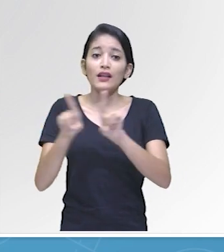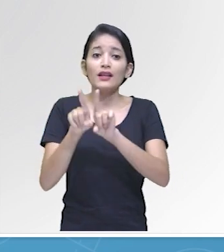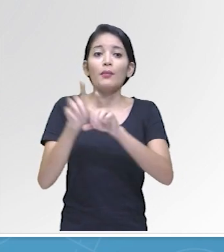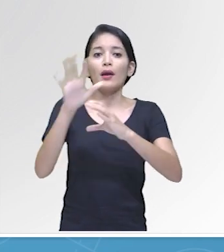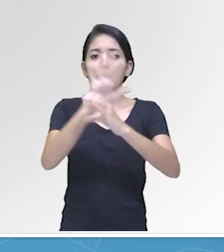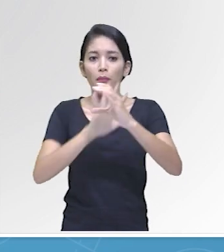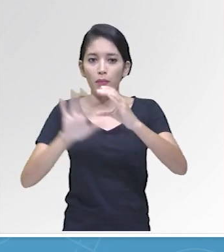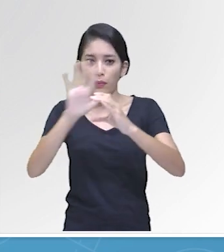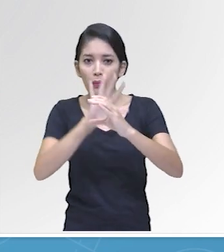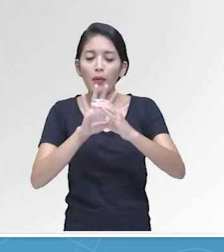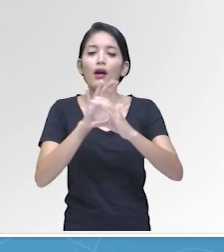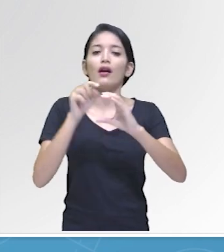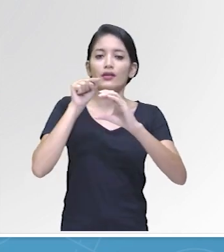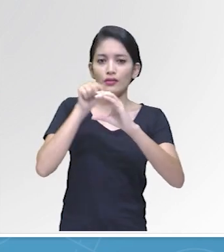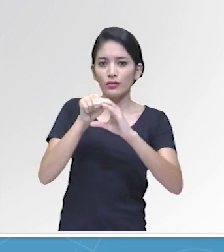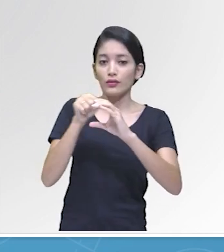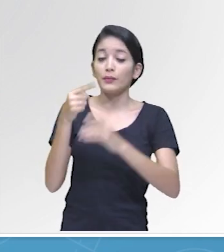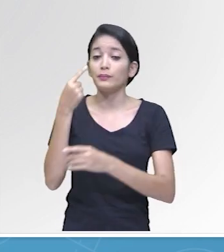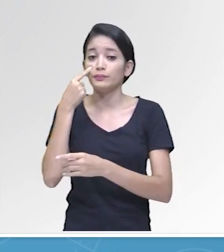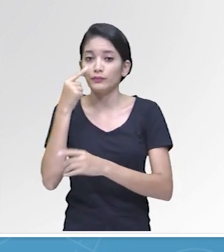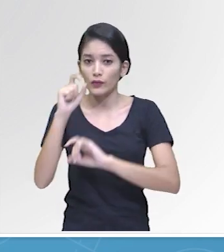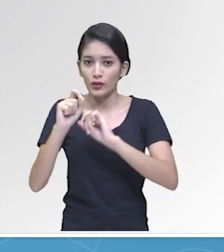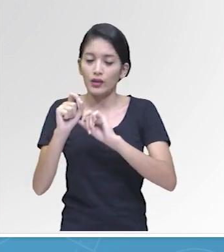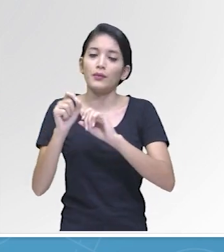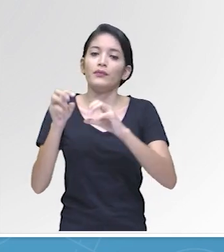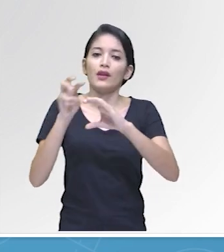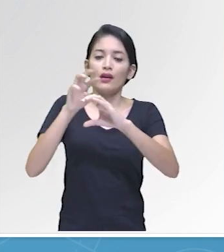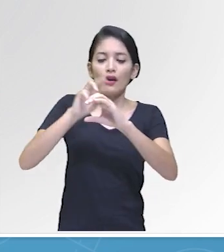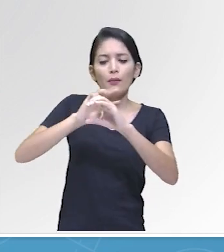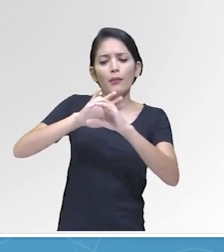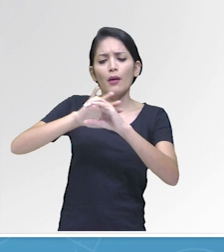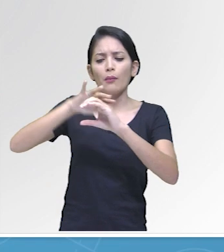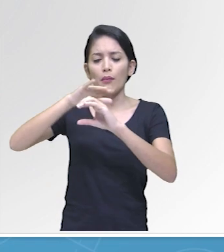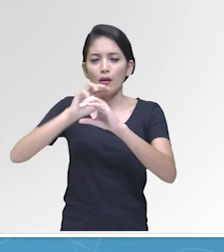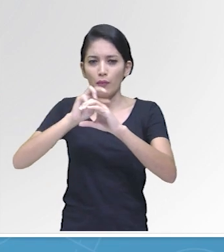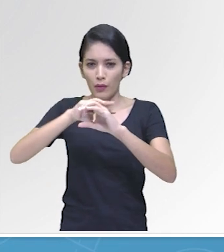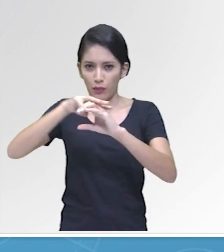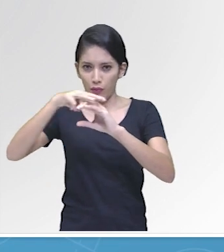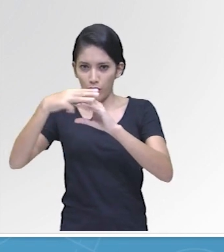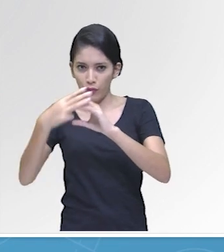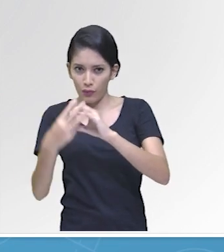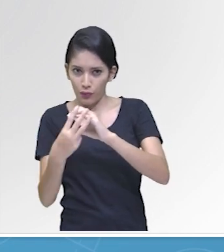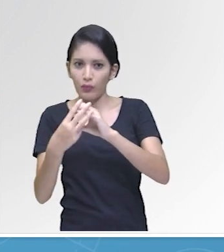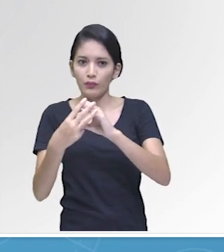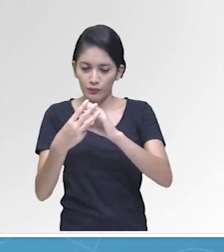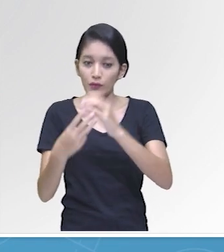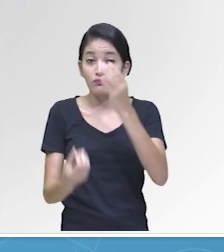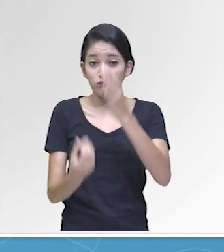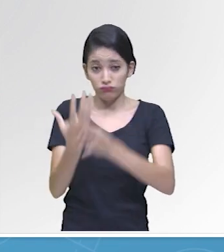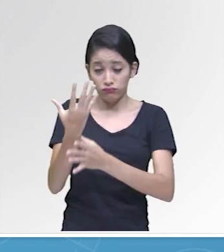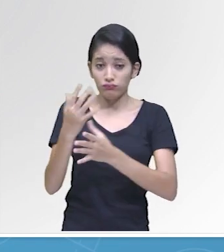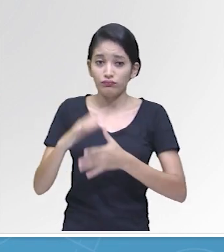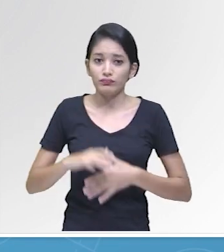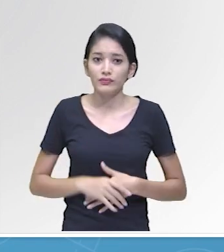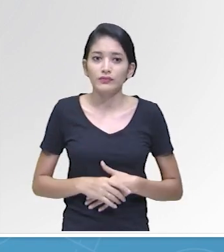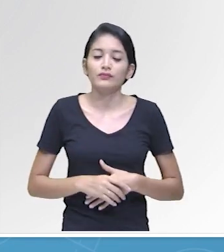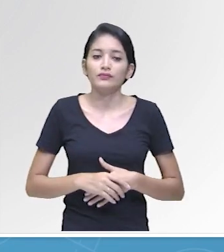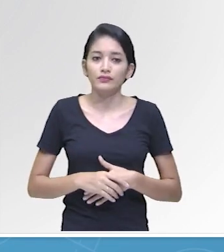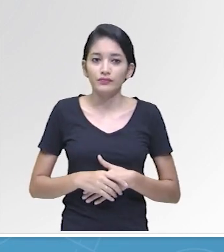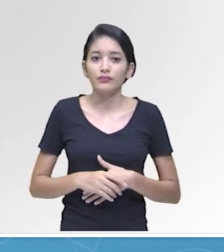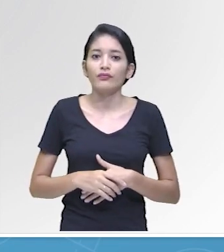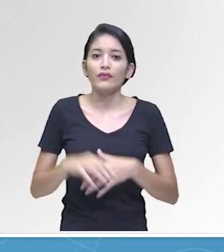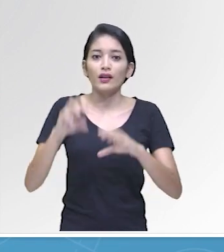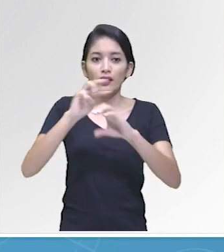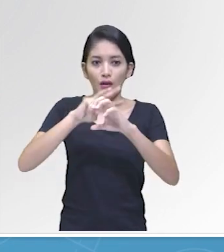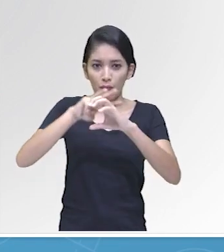e núcleo. Observem que essas estruturas, elas são gerais, tá? Membrana